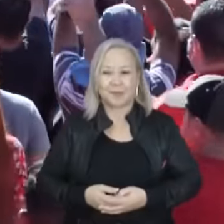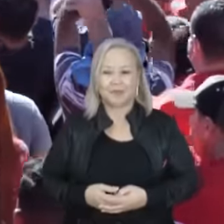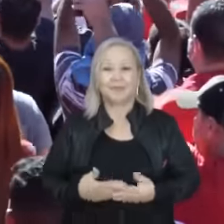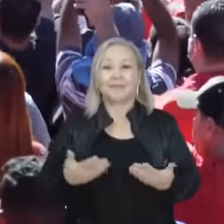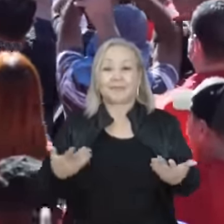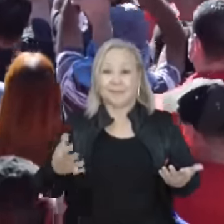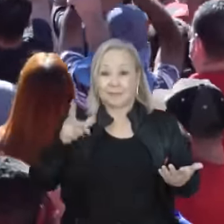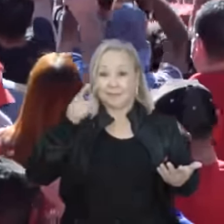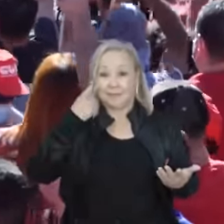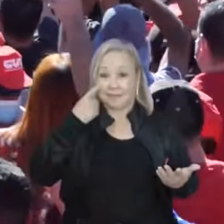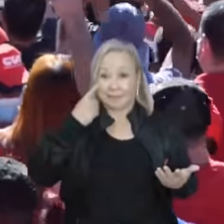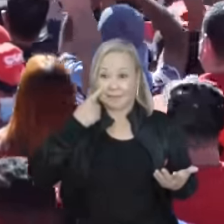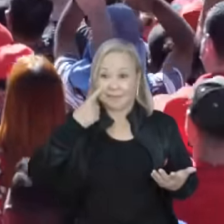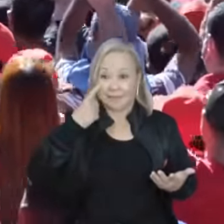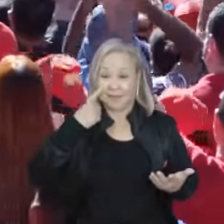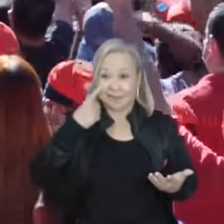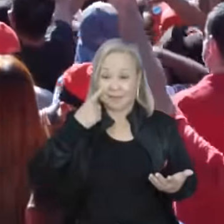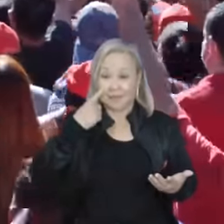Ó, uma outra coisa.